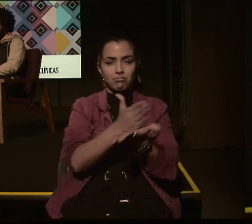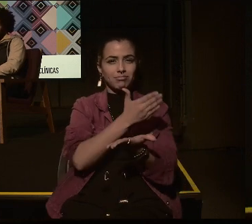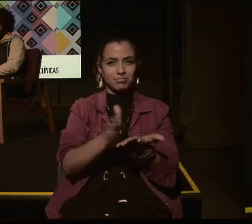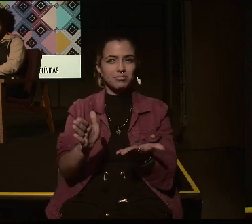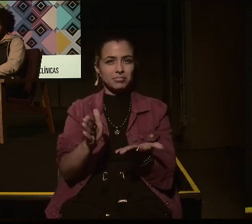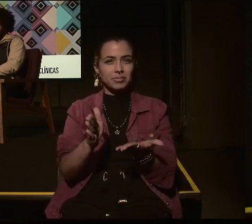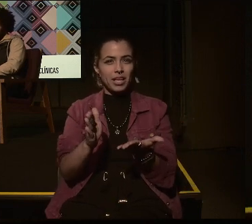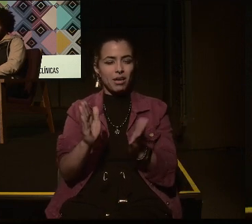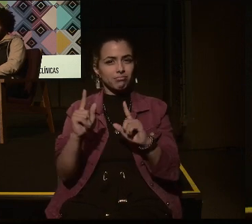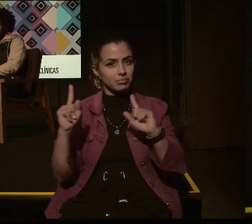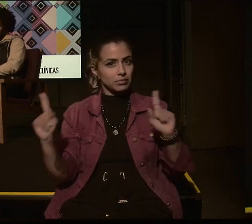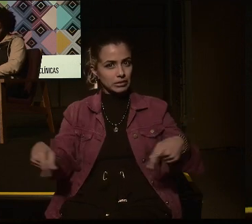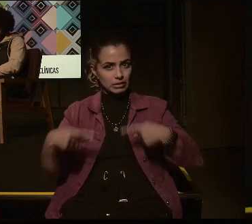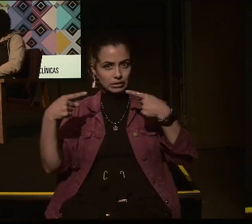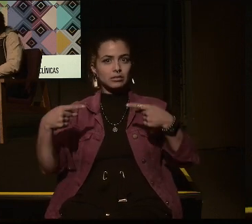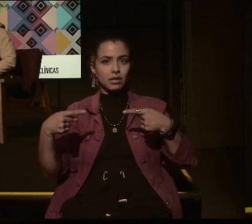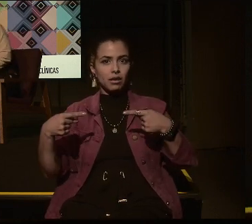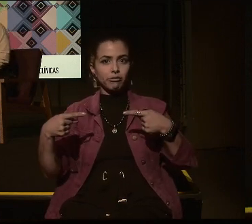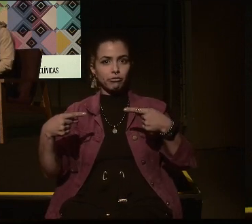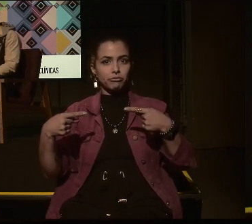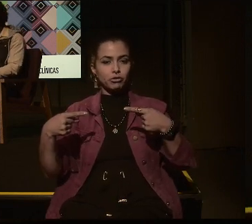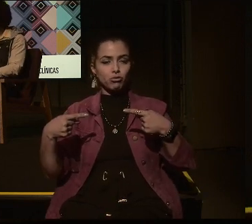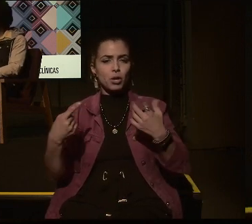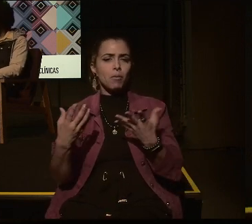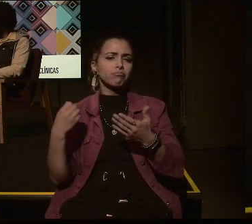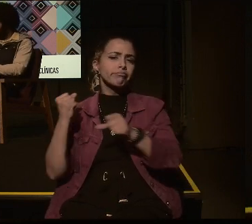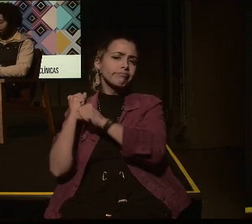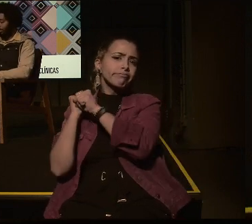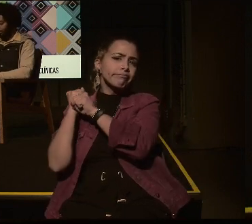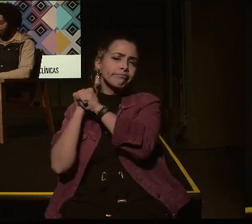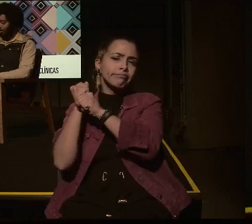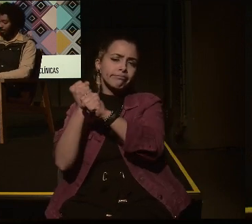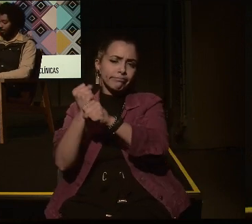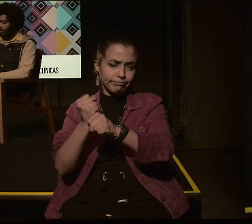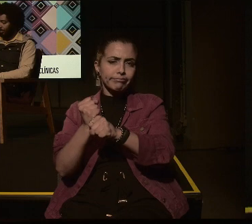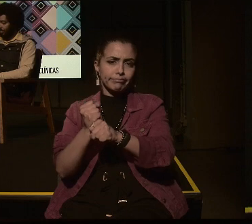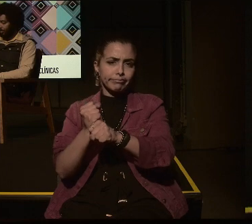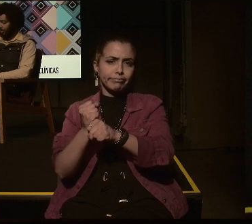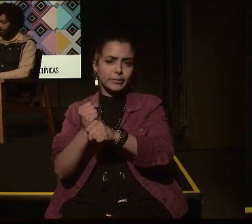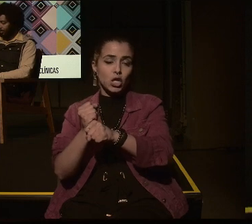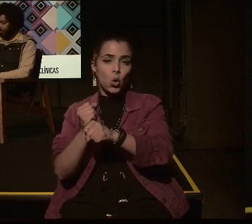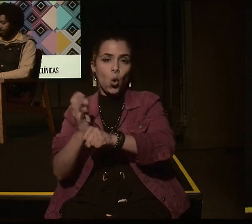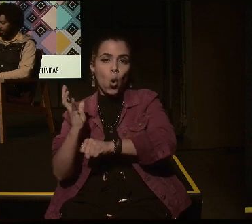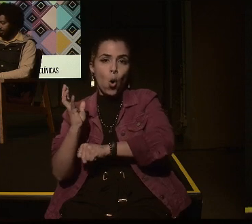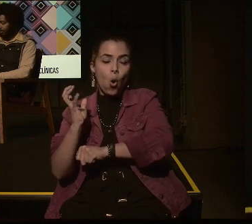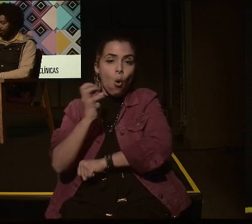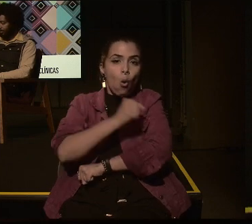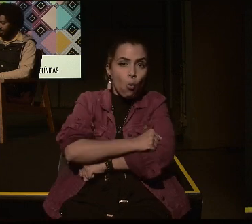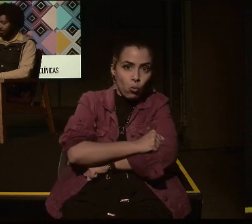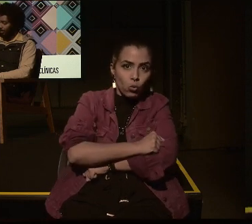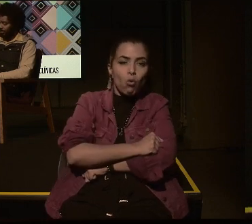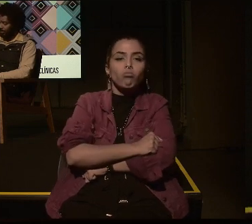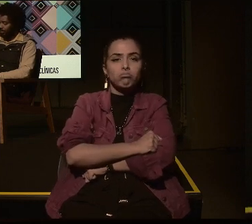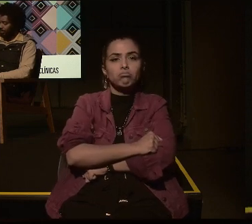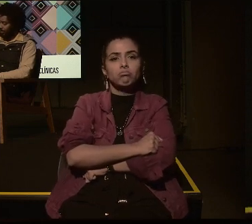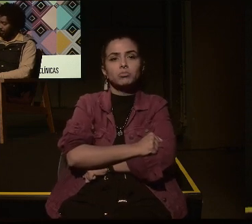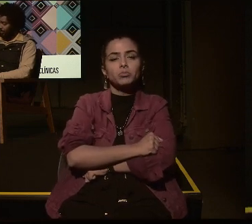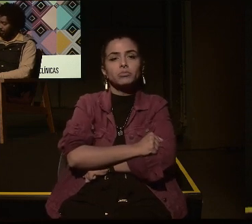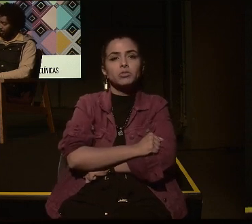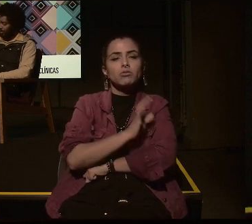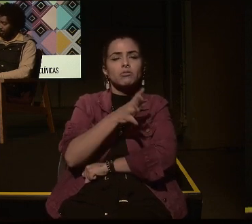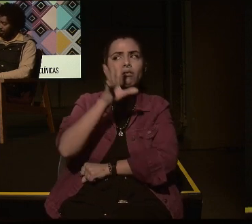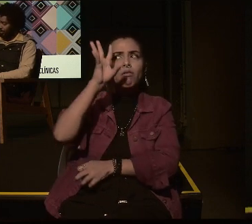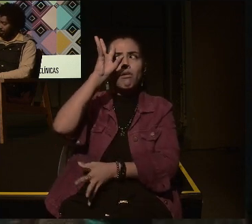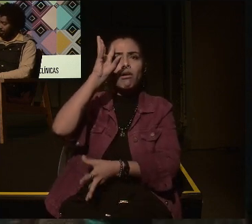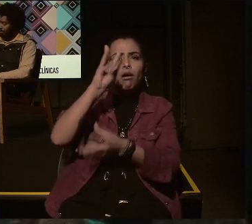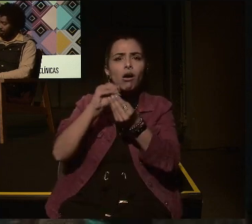Esse é o desafio que os quilombos, e assim eu finalizo, compreenderam muito bem, entendendo